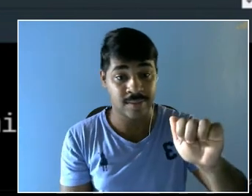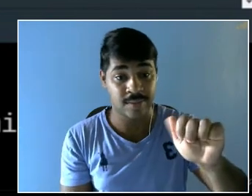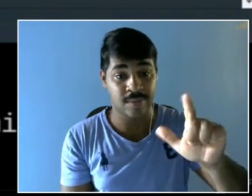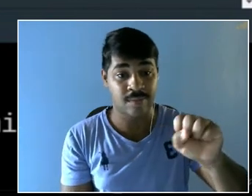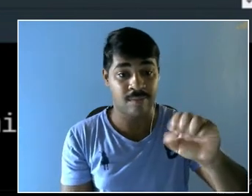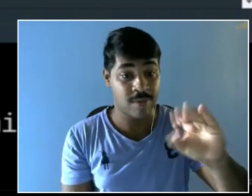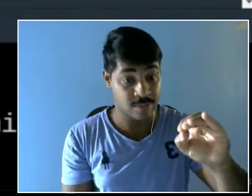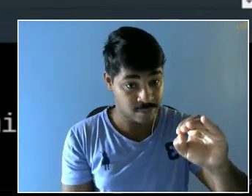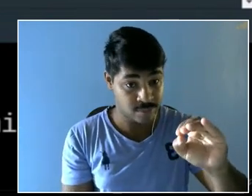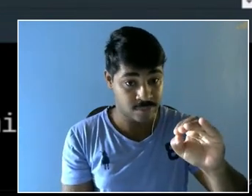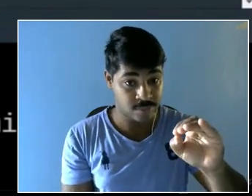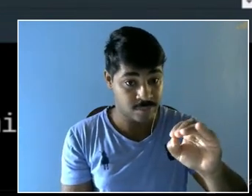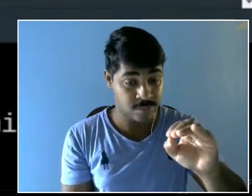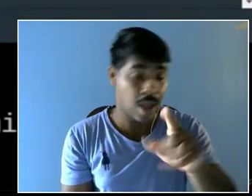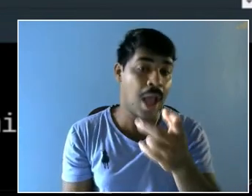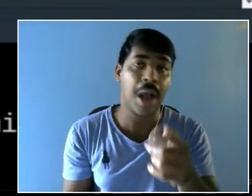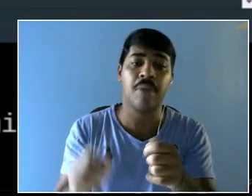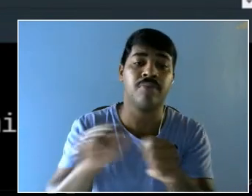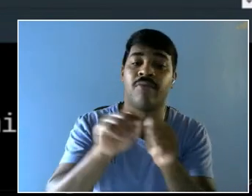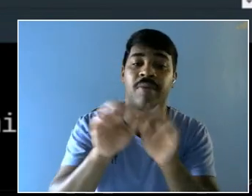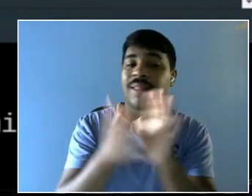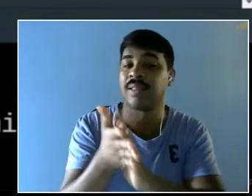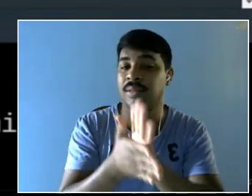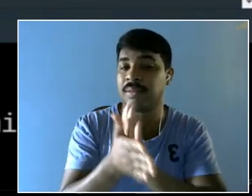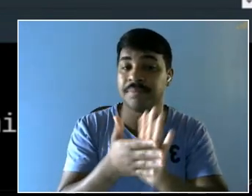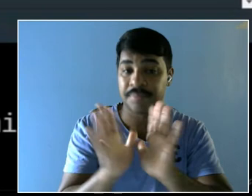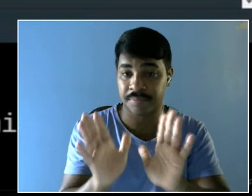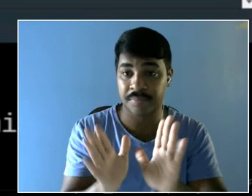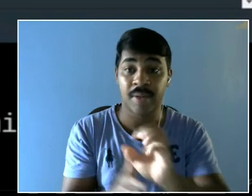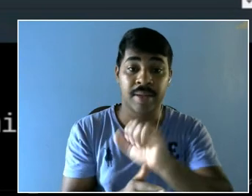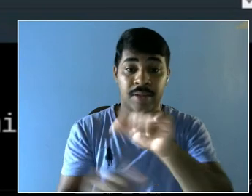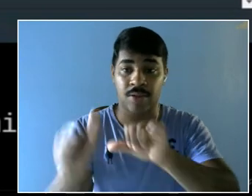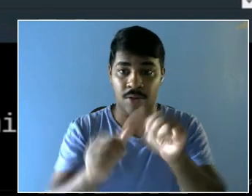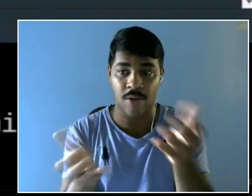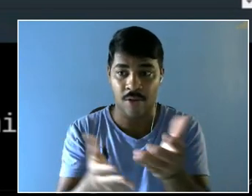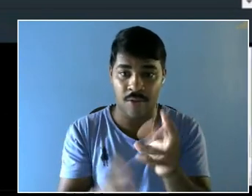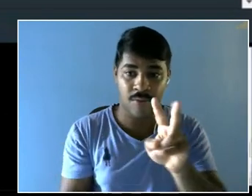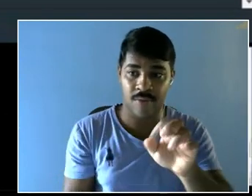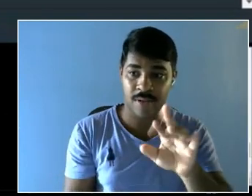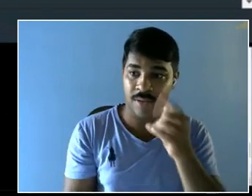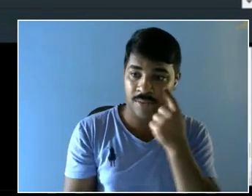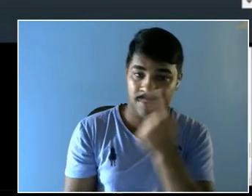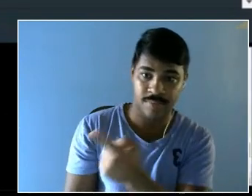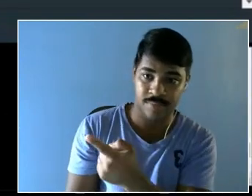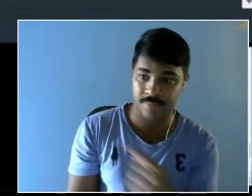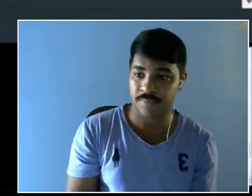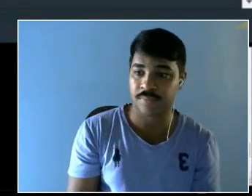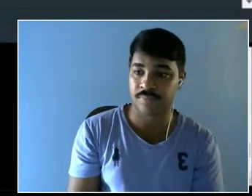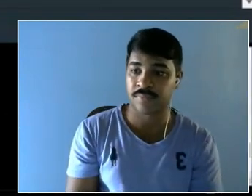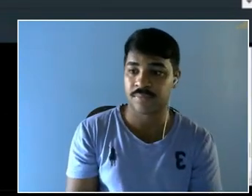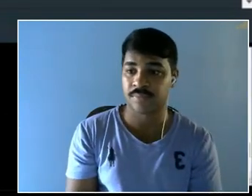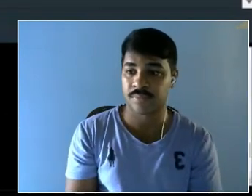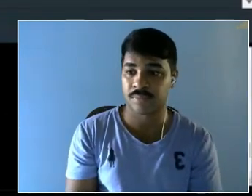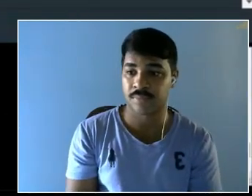não executa o que estava ali. Vamos colocar aqui verdadeiro. Se eu colocar aqui verdadeiro, olha o que vai acontecer. Ele está dizendo